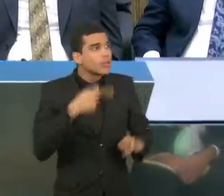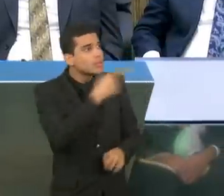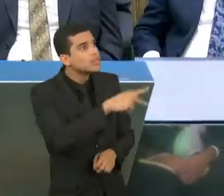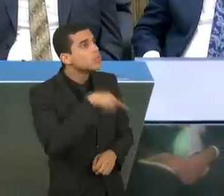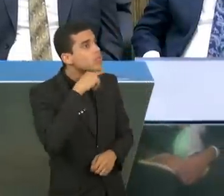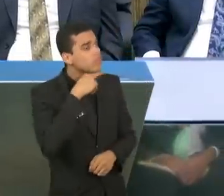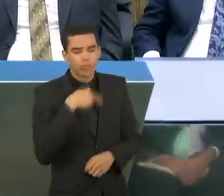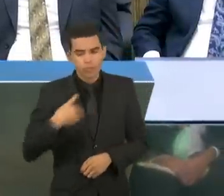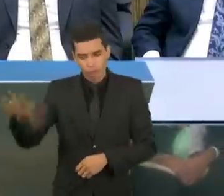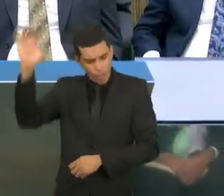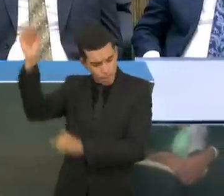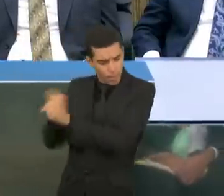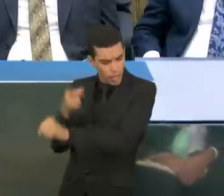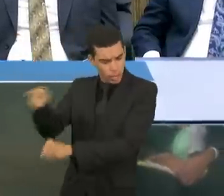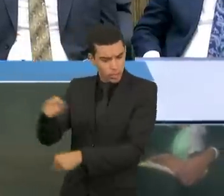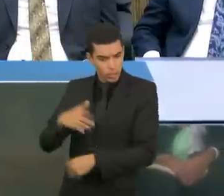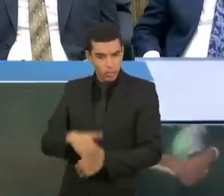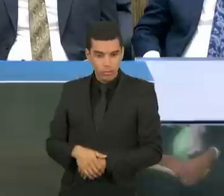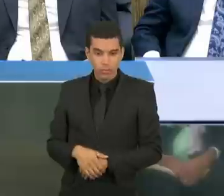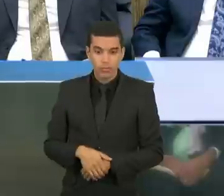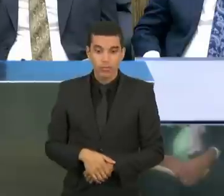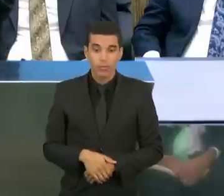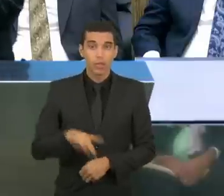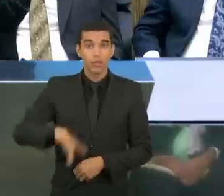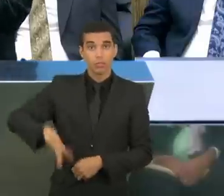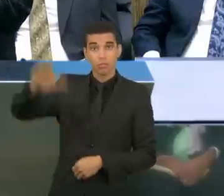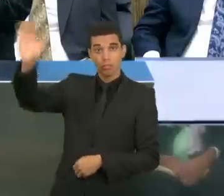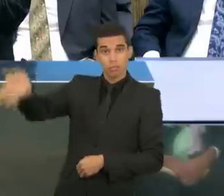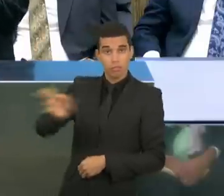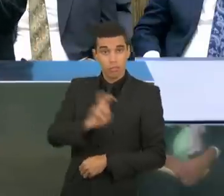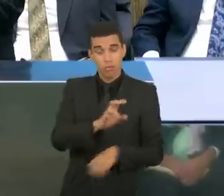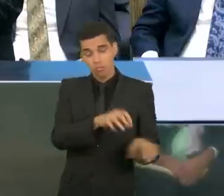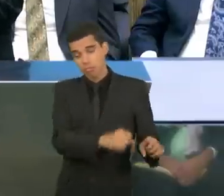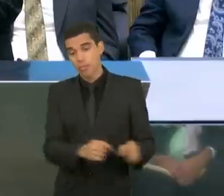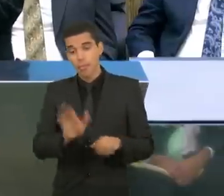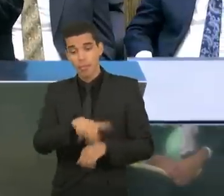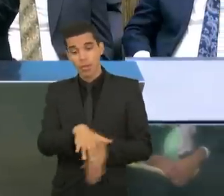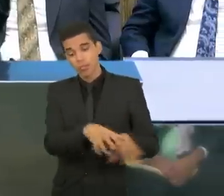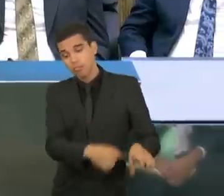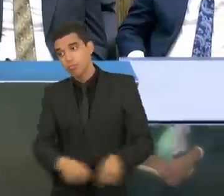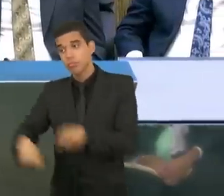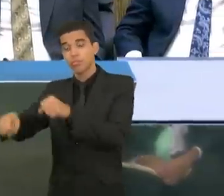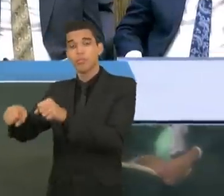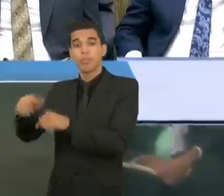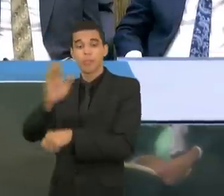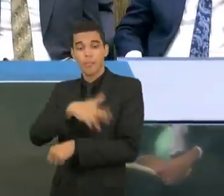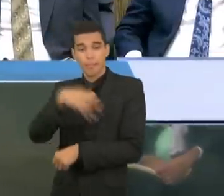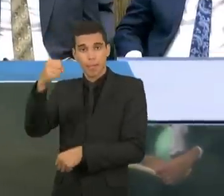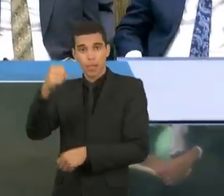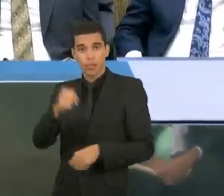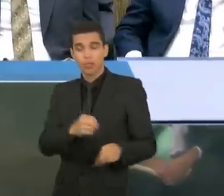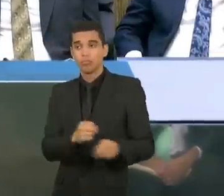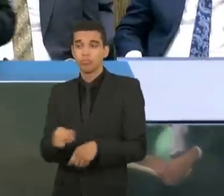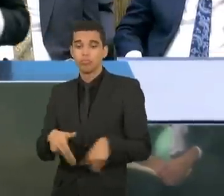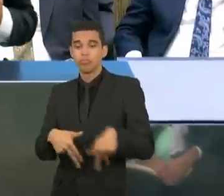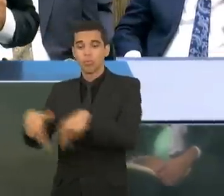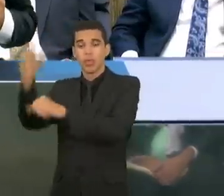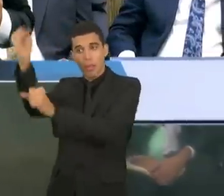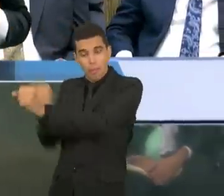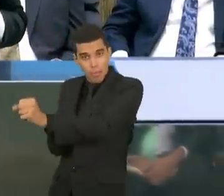para a montanha, matou ele. E sabe o que foi que aconteceu lá? Quando o matou, matou ou não